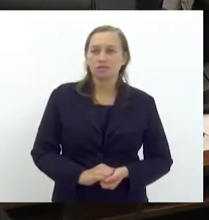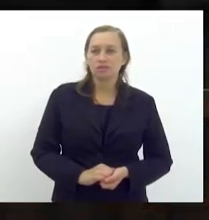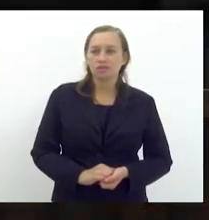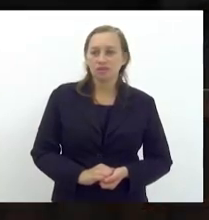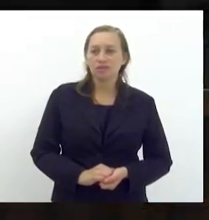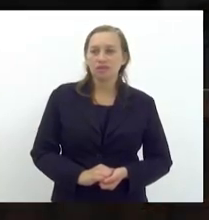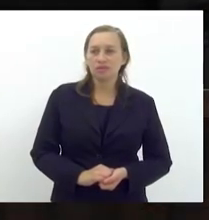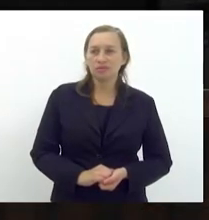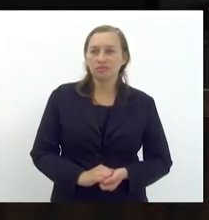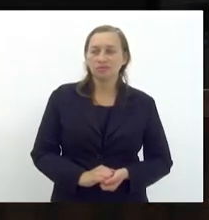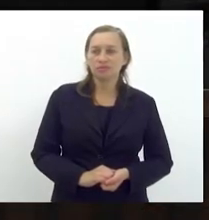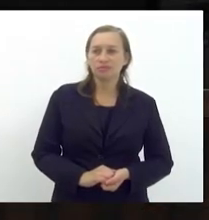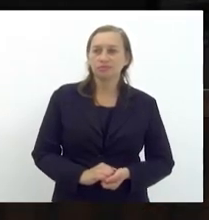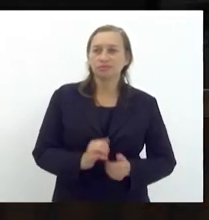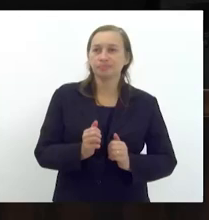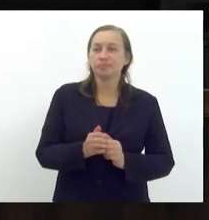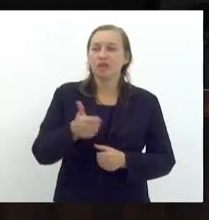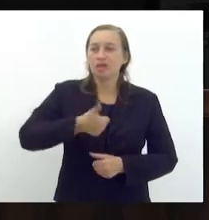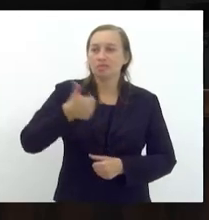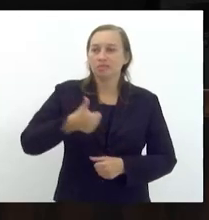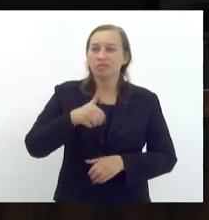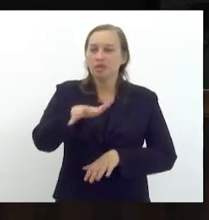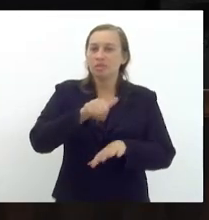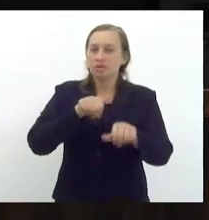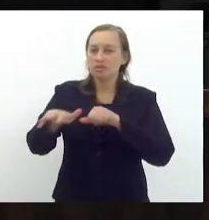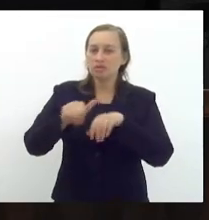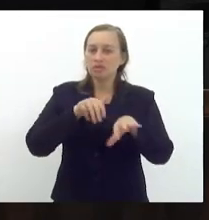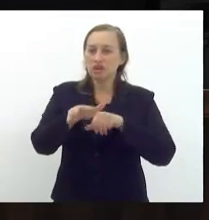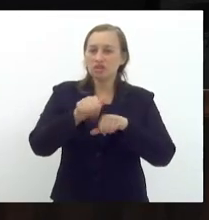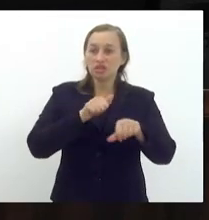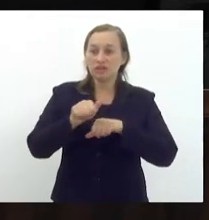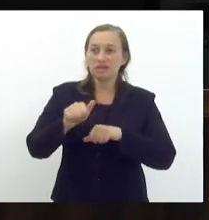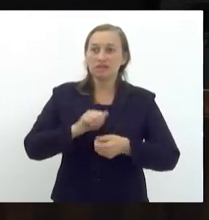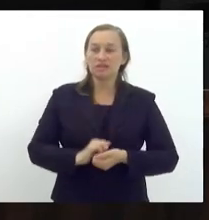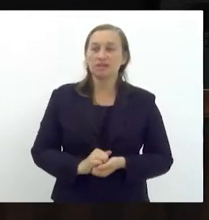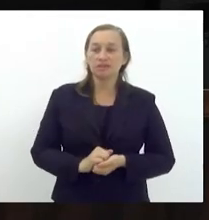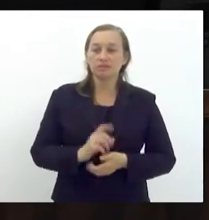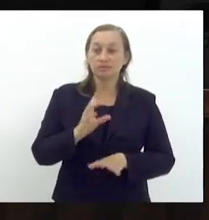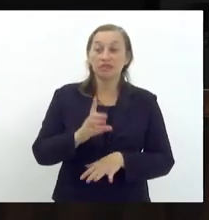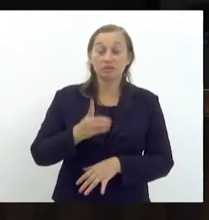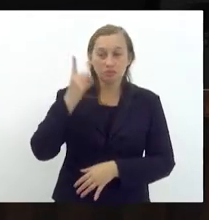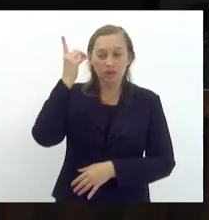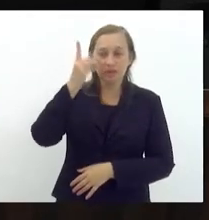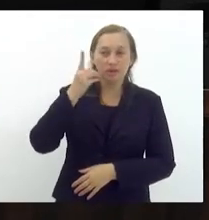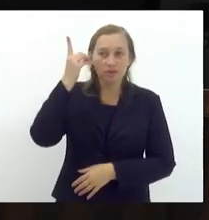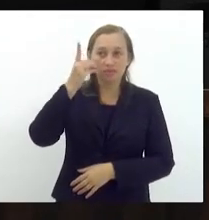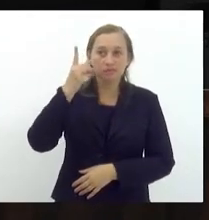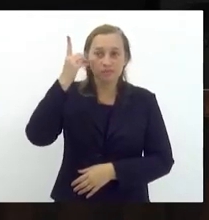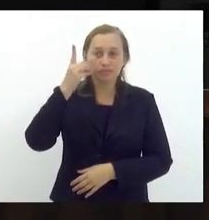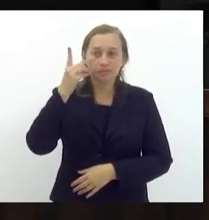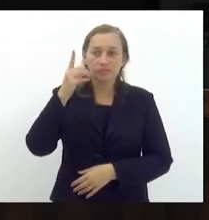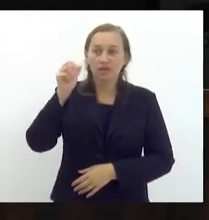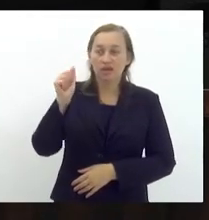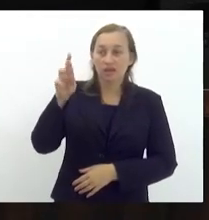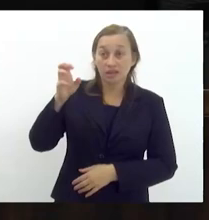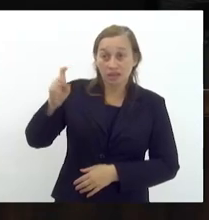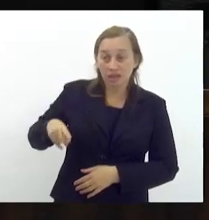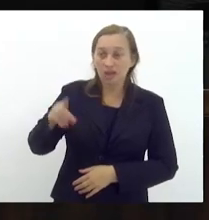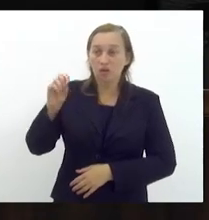a presidência era proceder a primeira chamada Deputado André Correia Deputado